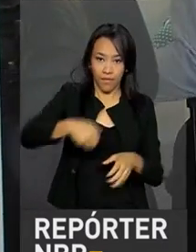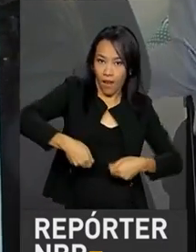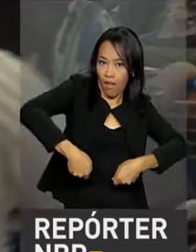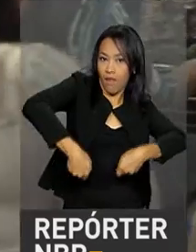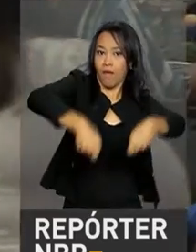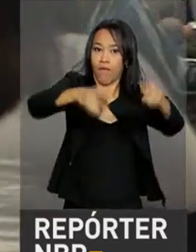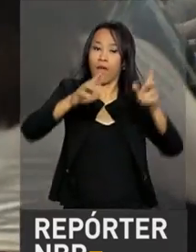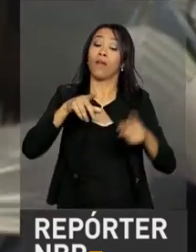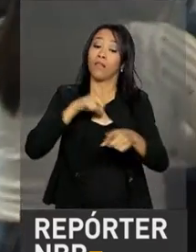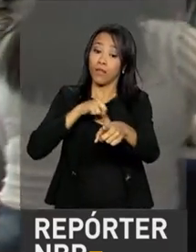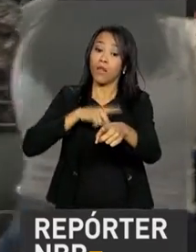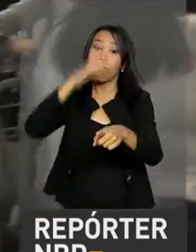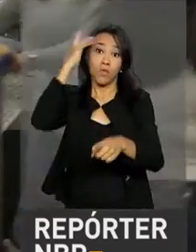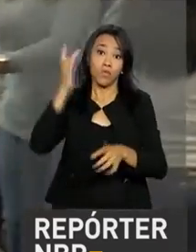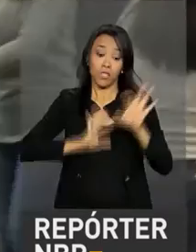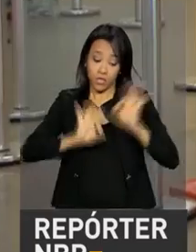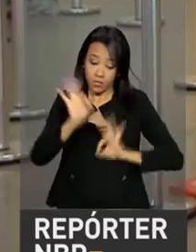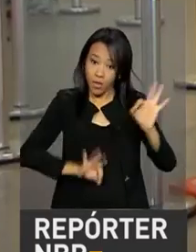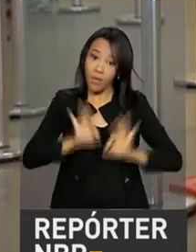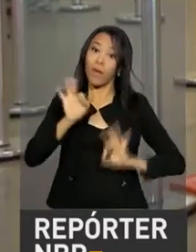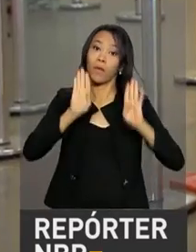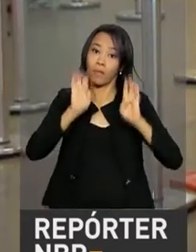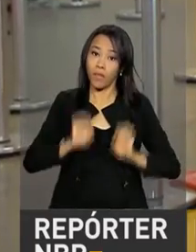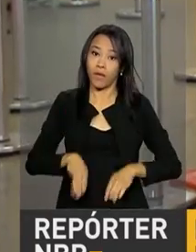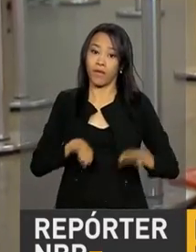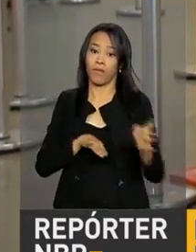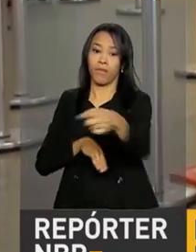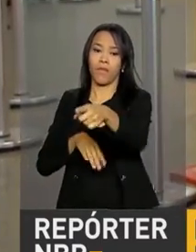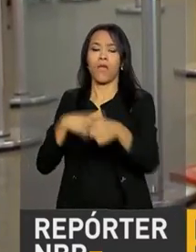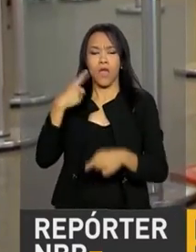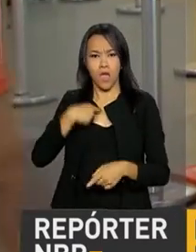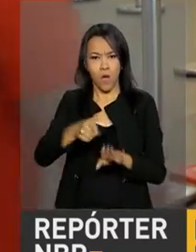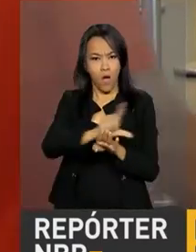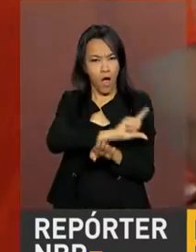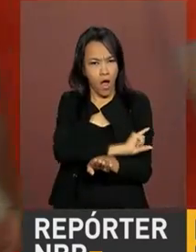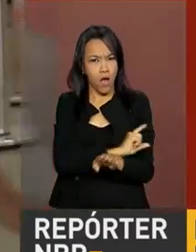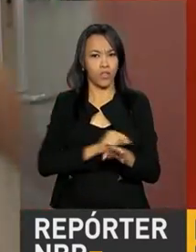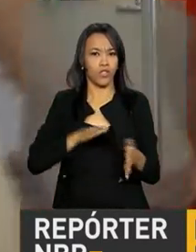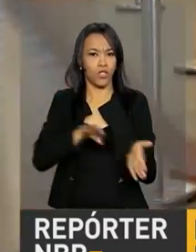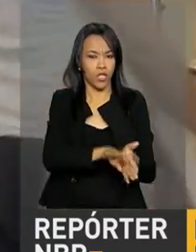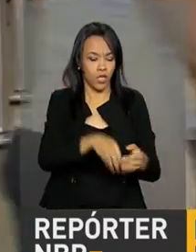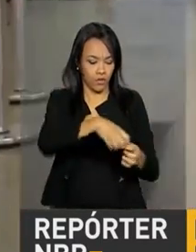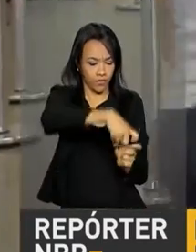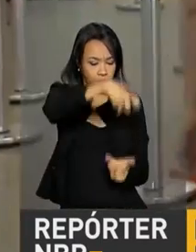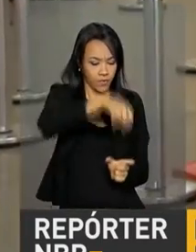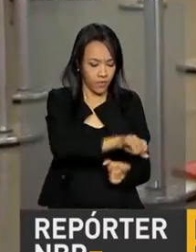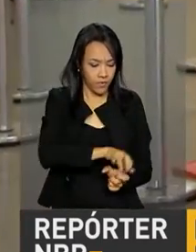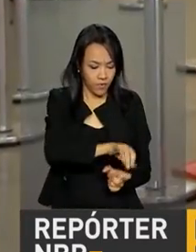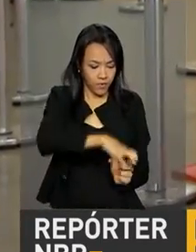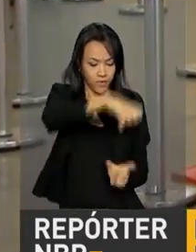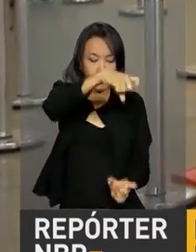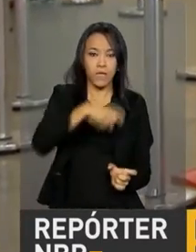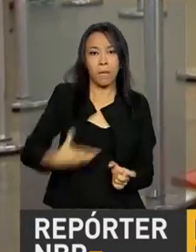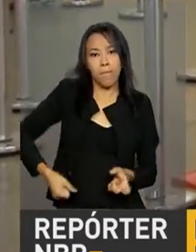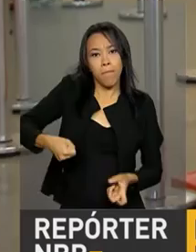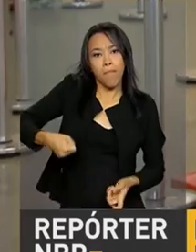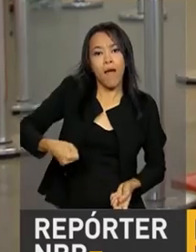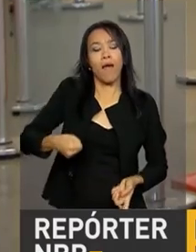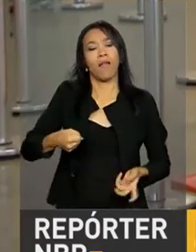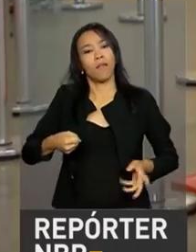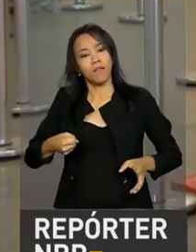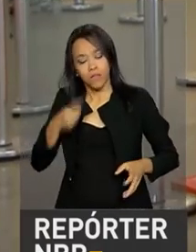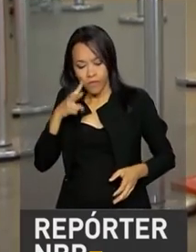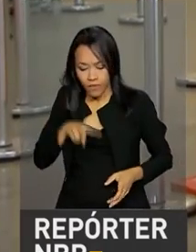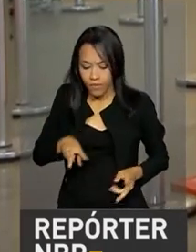direitinho para o fim de ano bem tranquilo eu costumo fazer o check in com antecedência preparar as malas tudo e verificar também